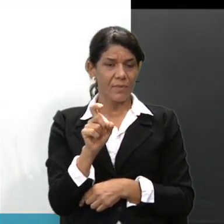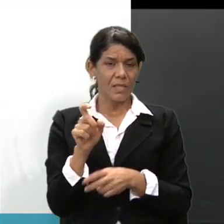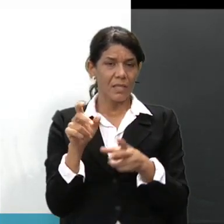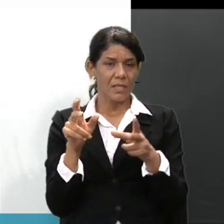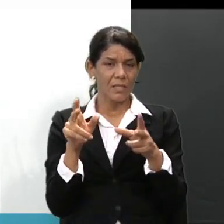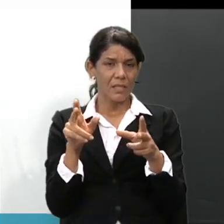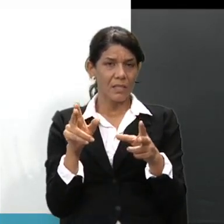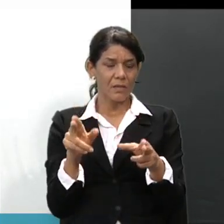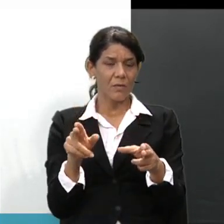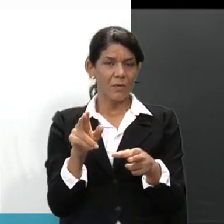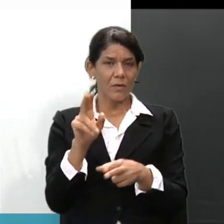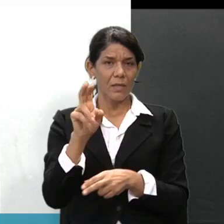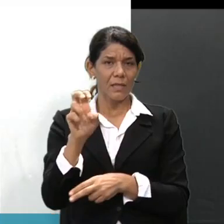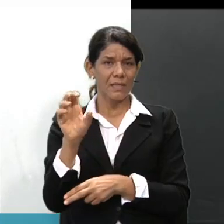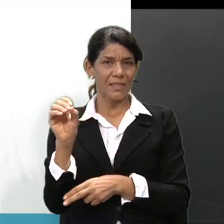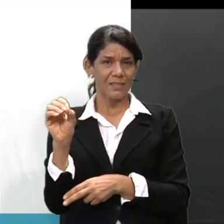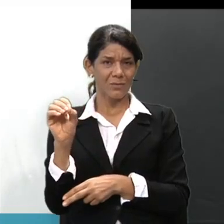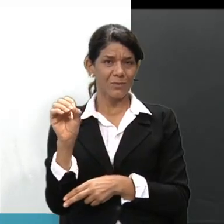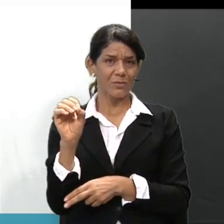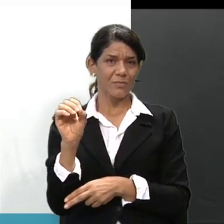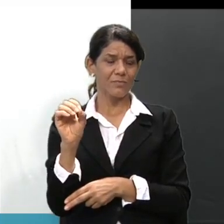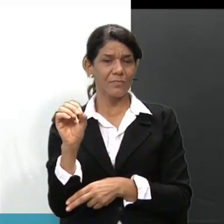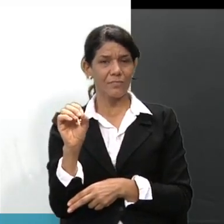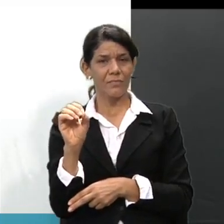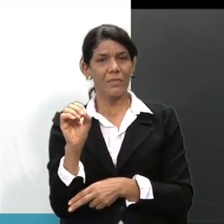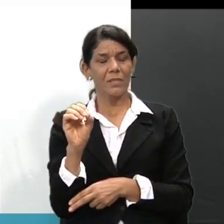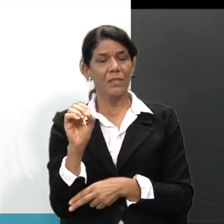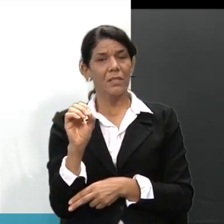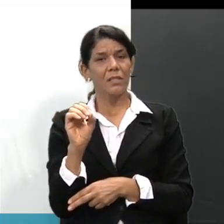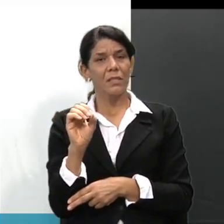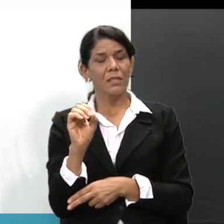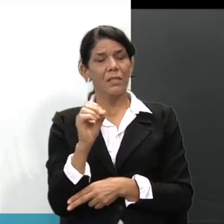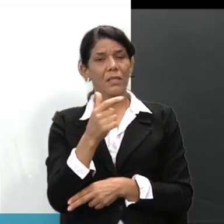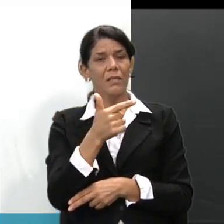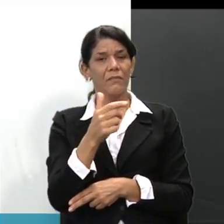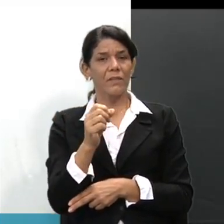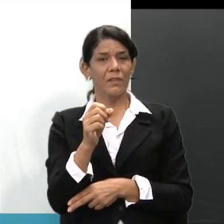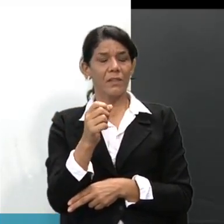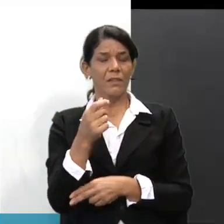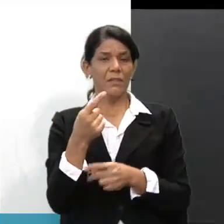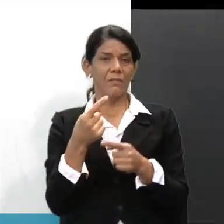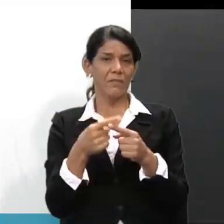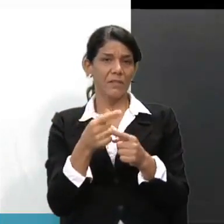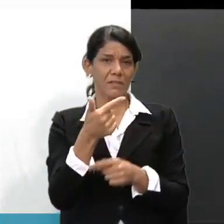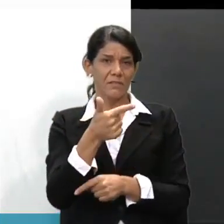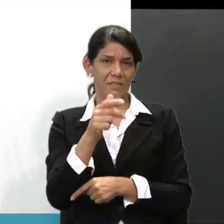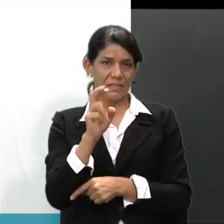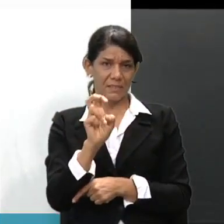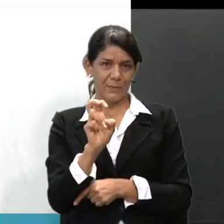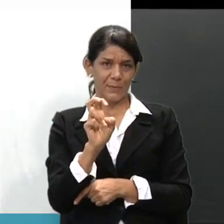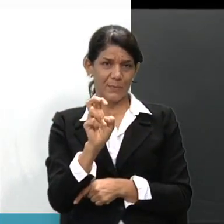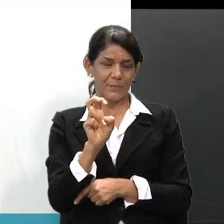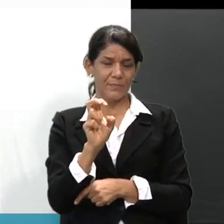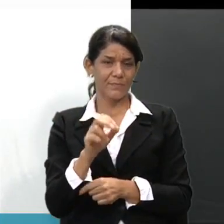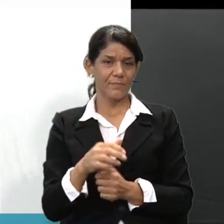igual a 500, que é 20 vezes 25.